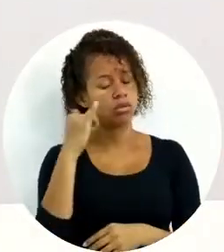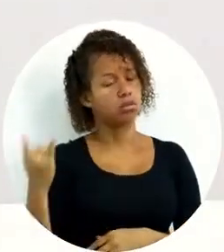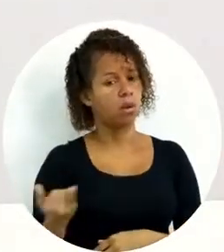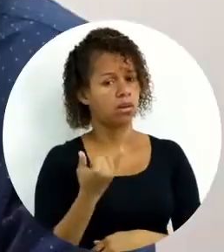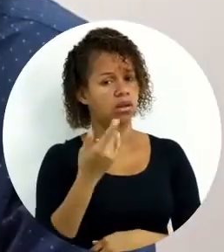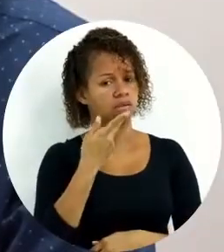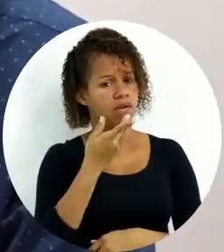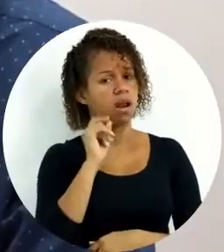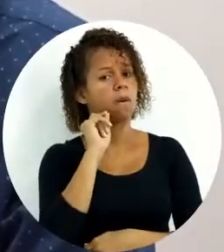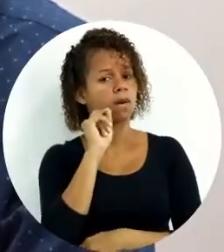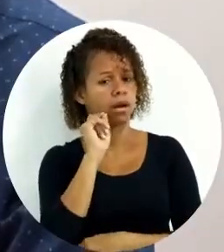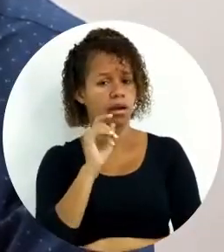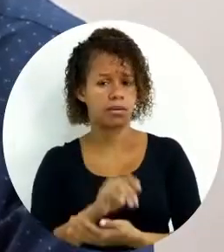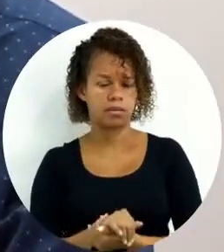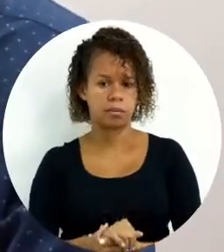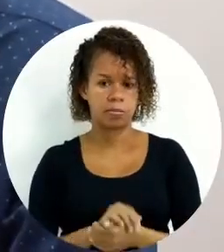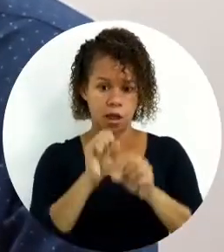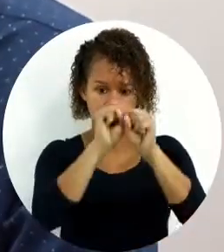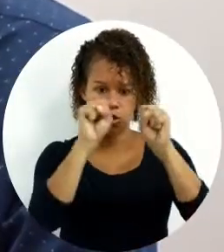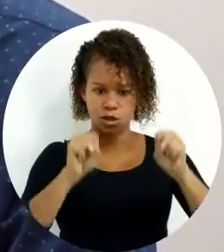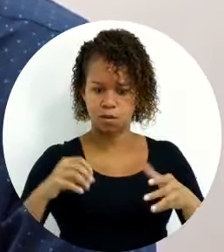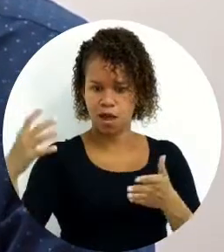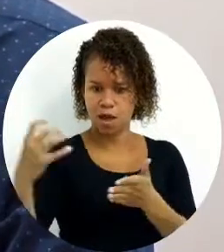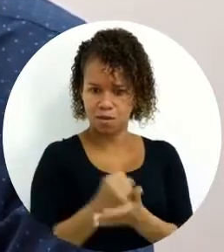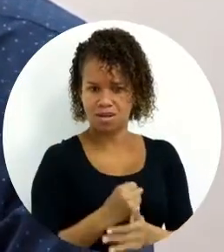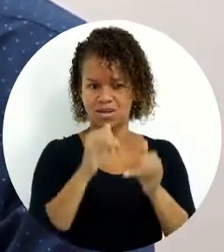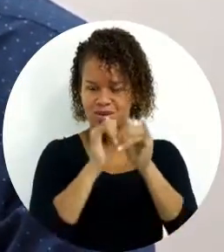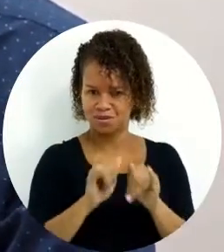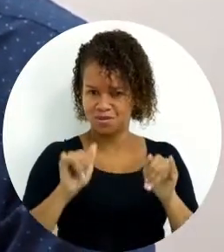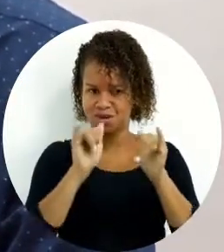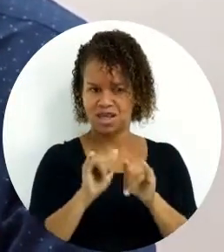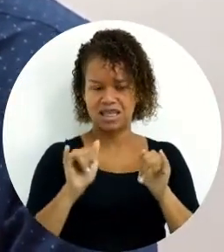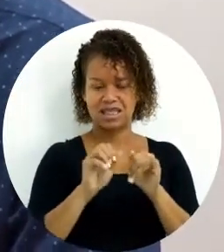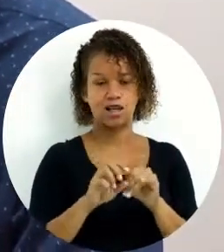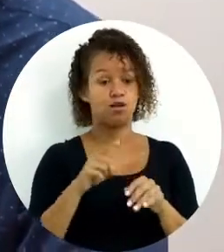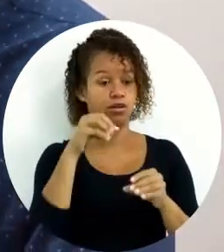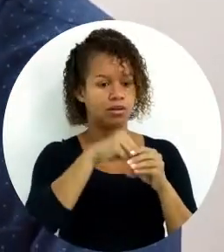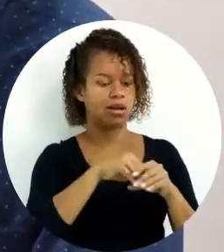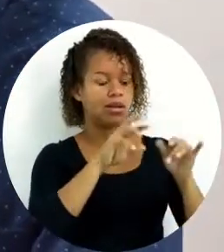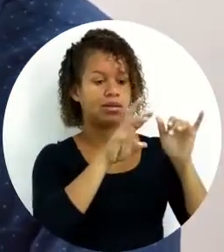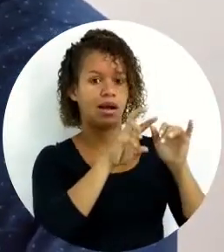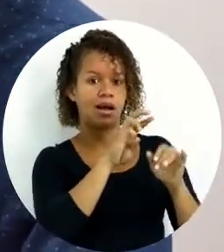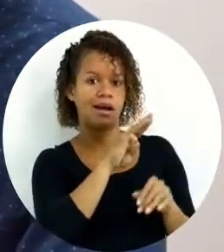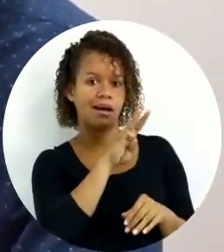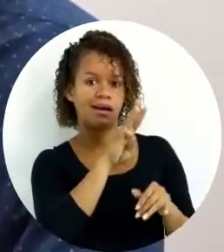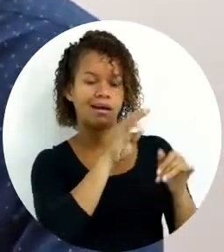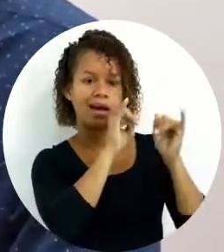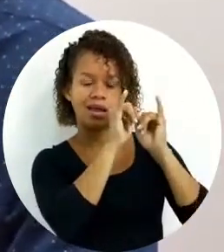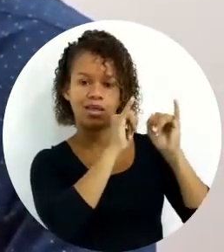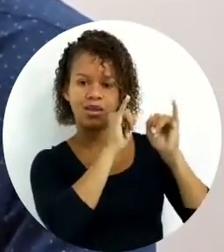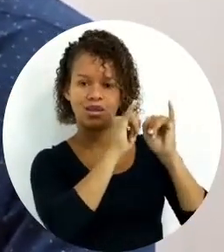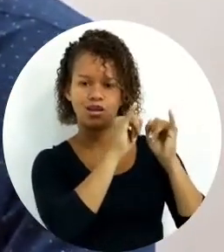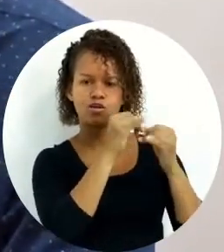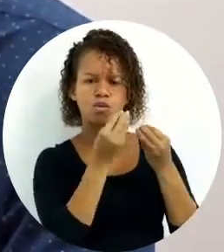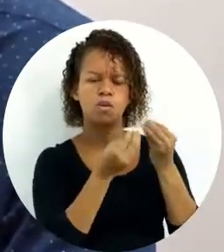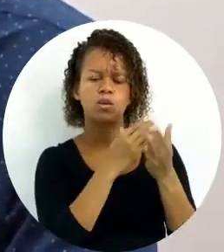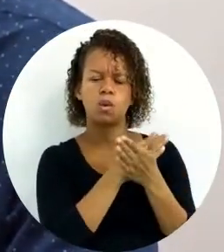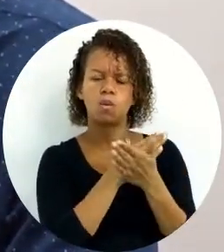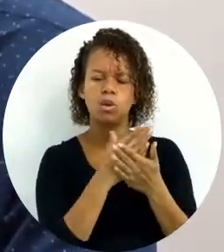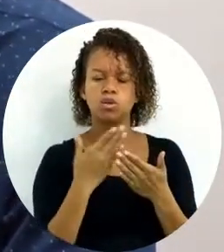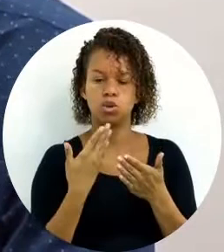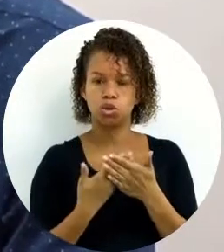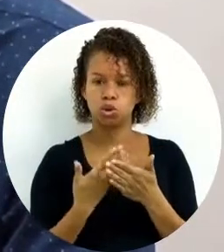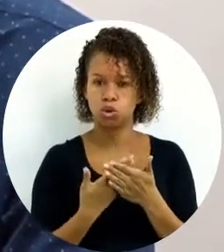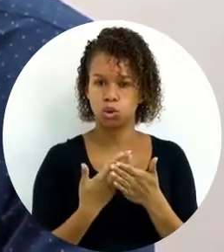que o sistema de recuperação de informação na web, quando começou esses estudos